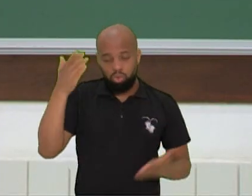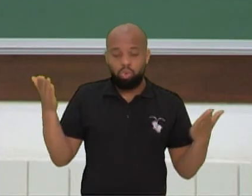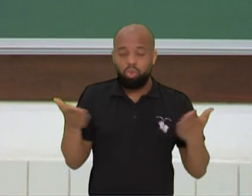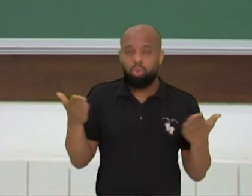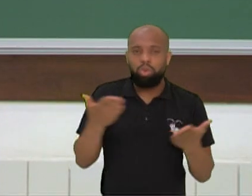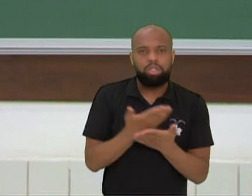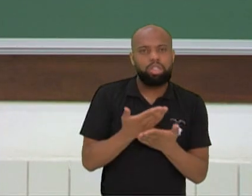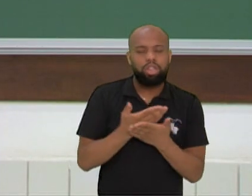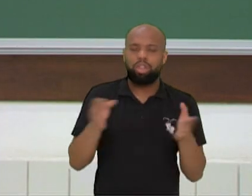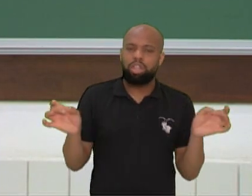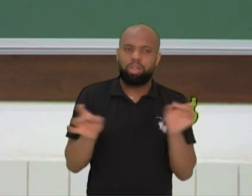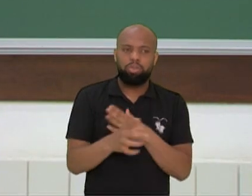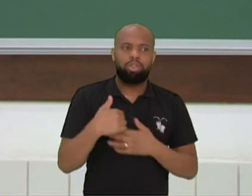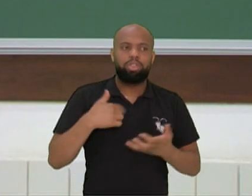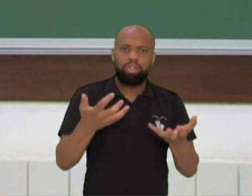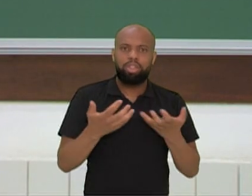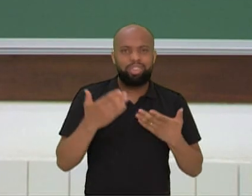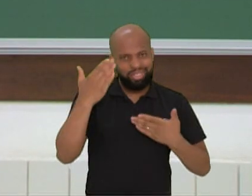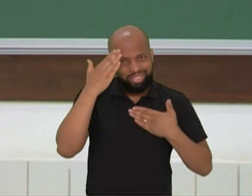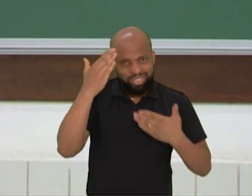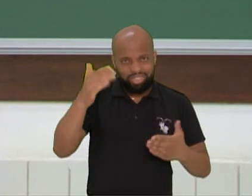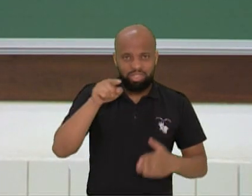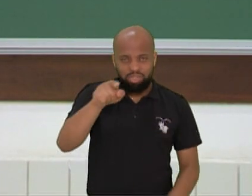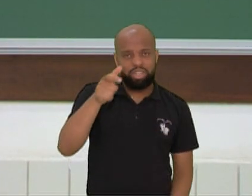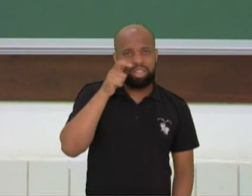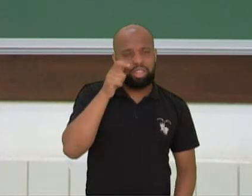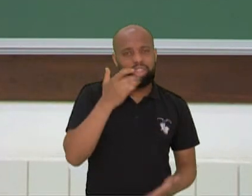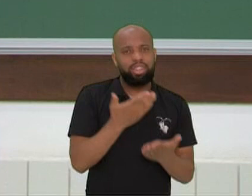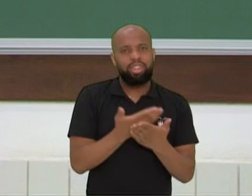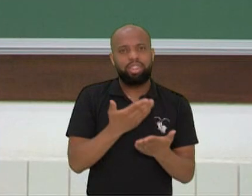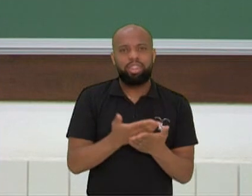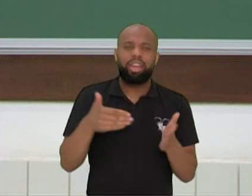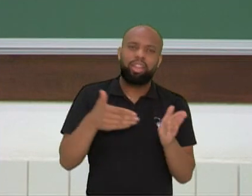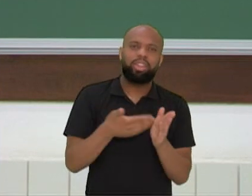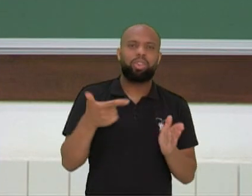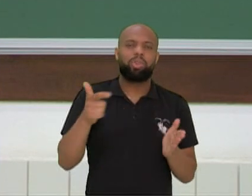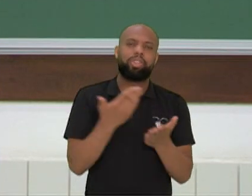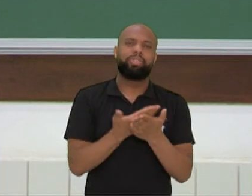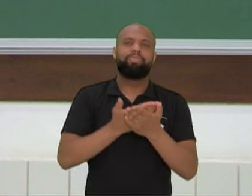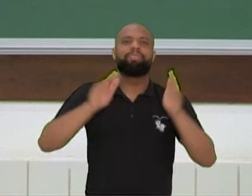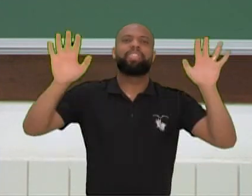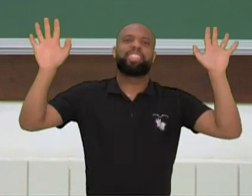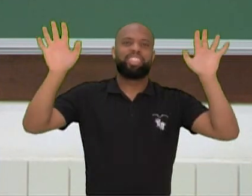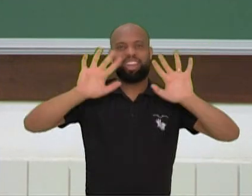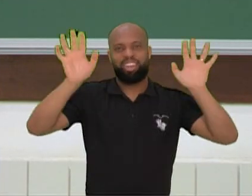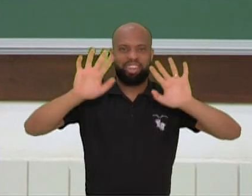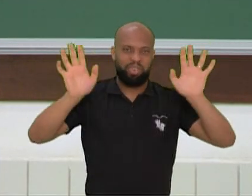hoje, eu quero agradecer a todos vocês por terem assistido essa aula e até a próxima, gente!